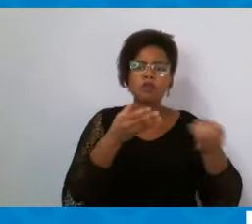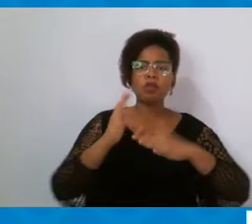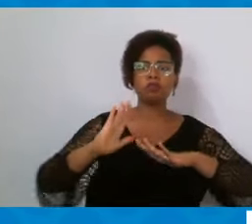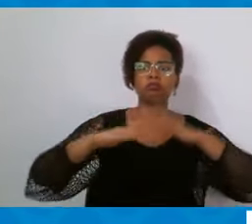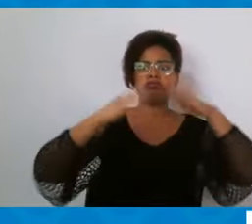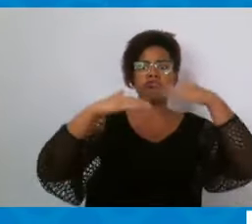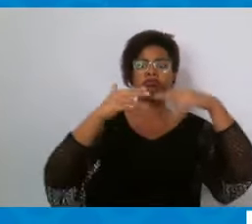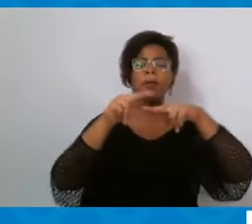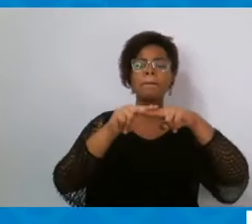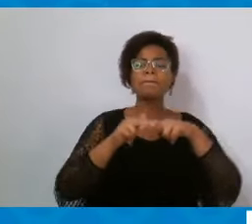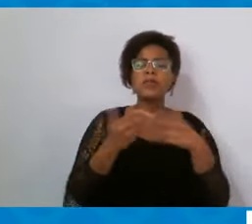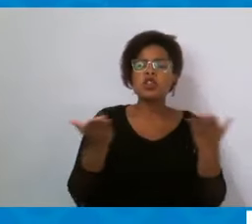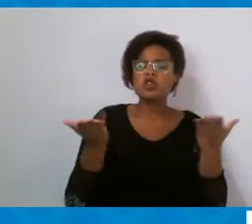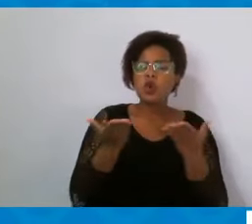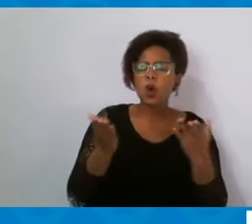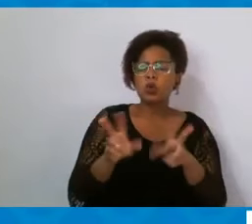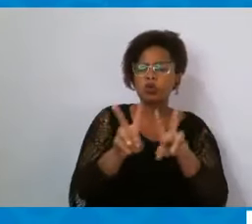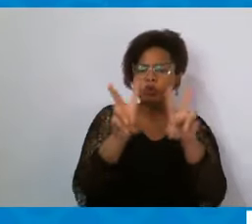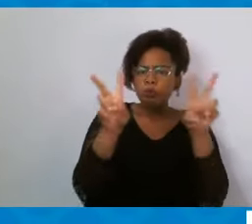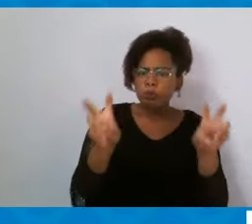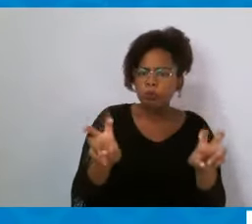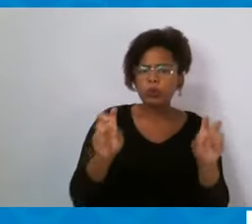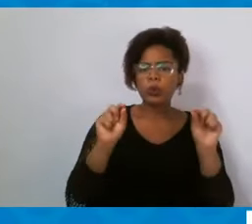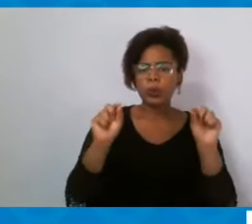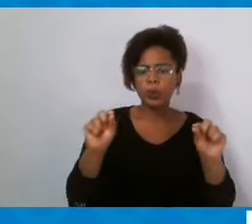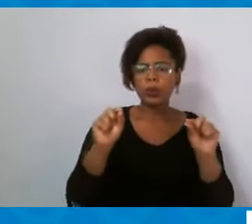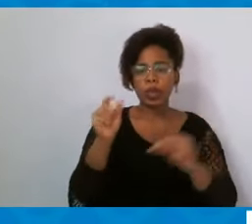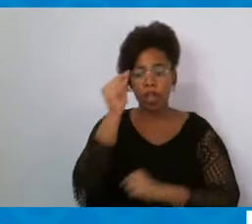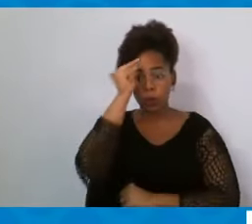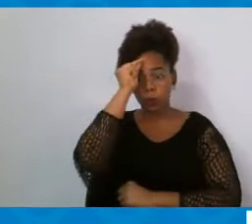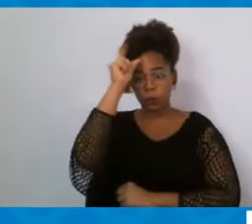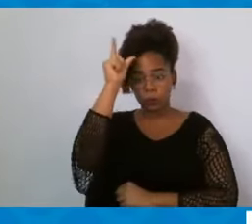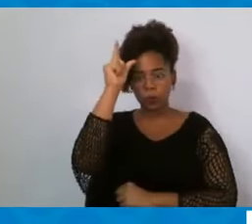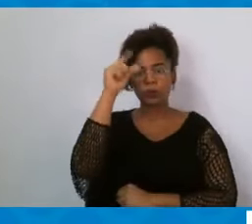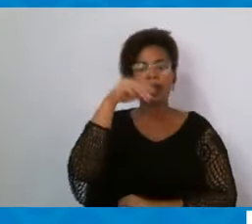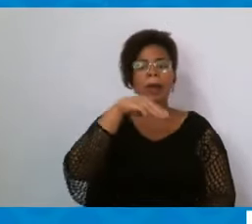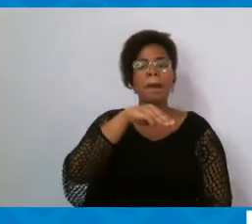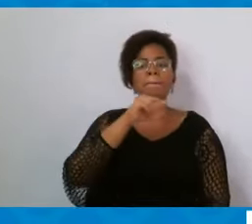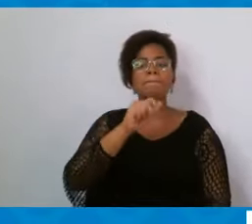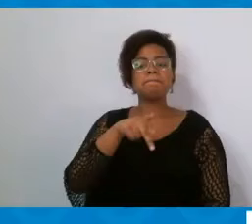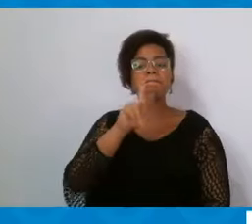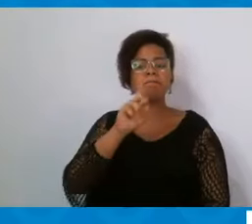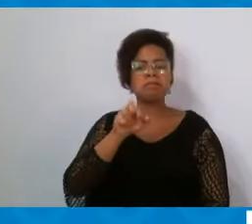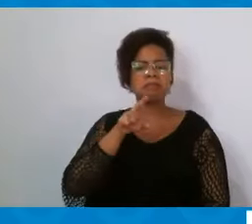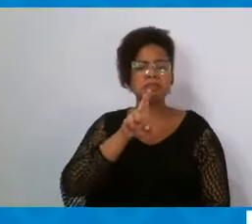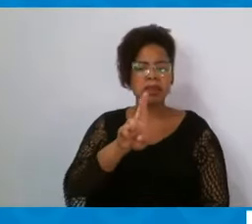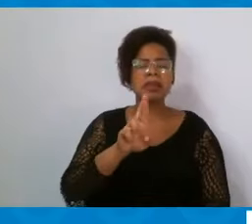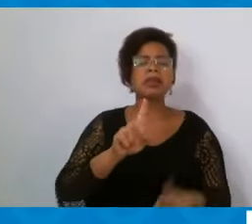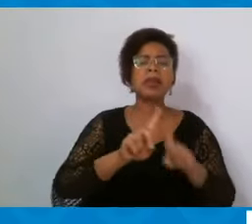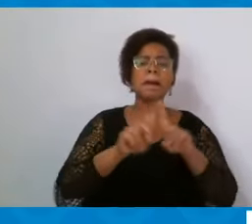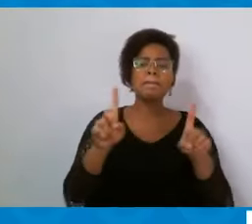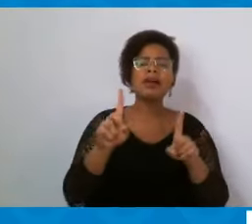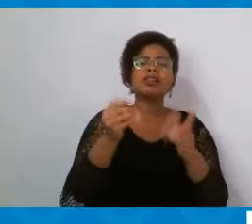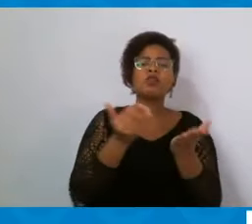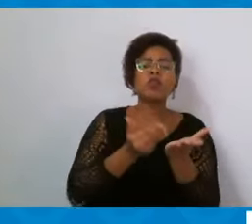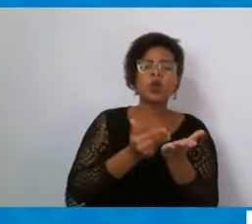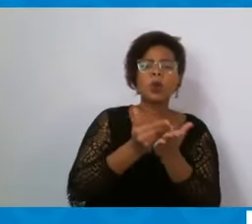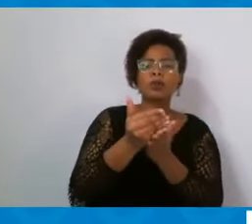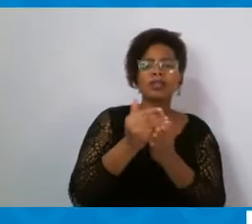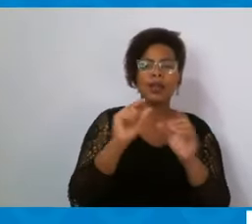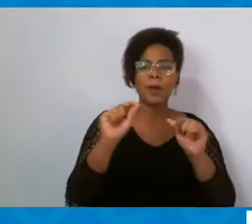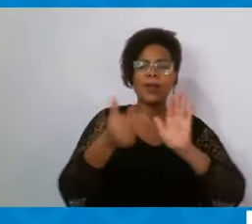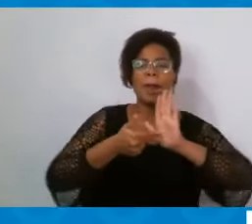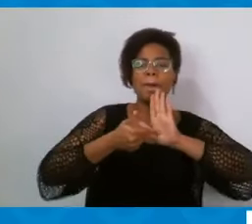tema da cultura maker. Eu vou começar, na verdade, Isabel, com uma definição que eu sempre quis criar uma definição